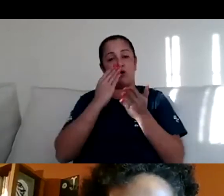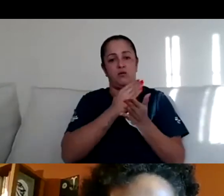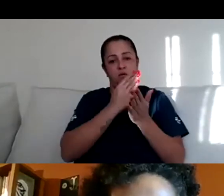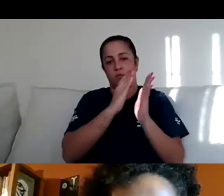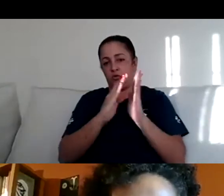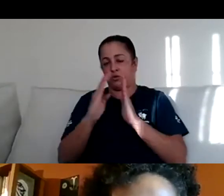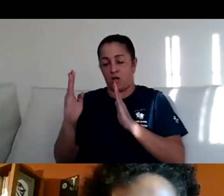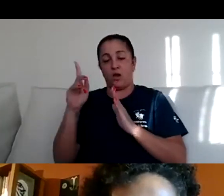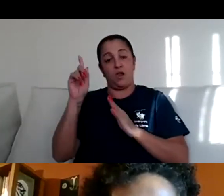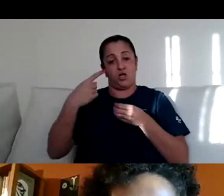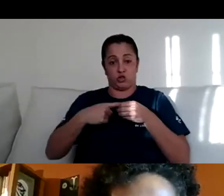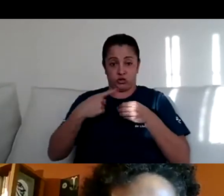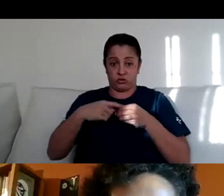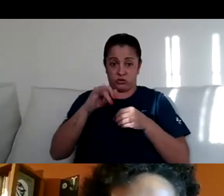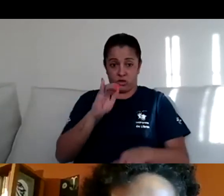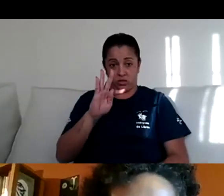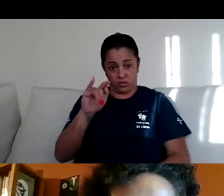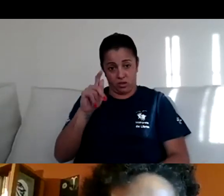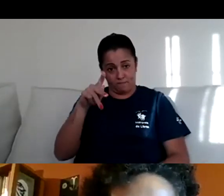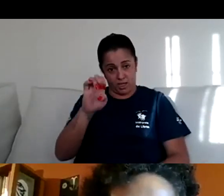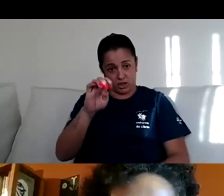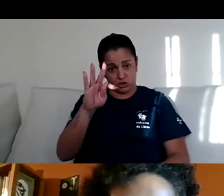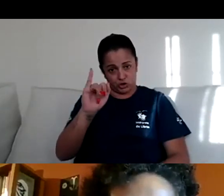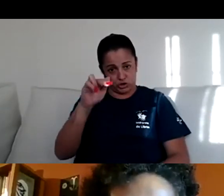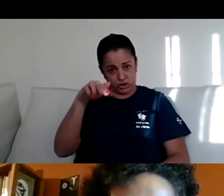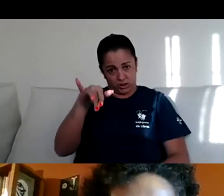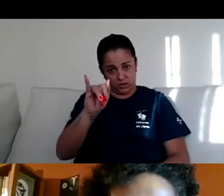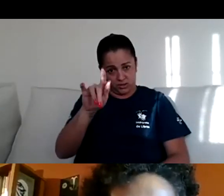começo do ano, recebemos uma doação de uma